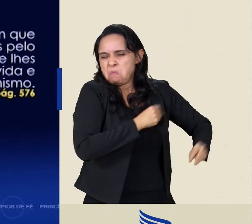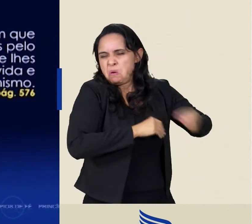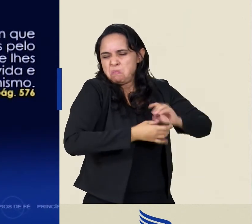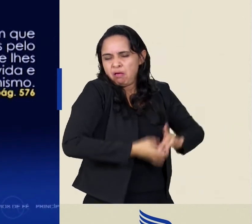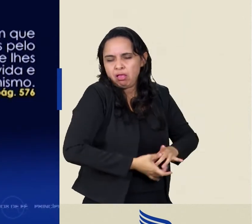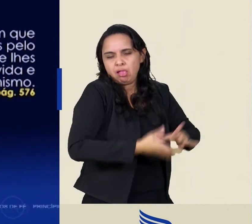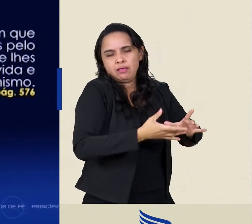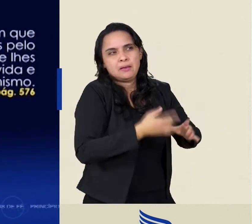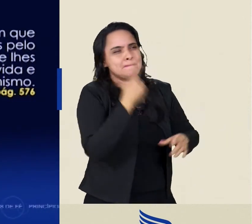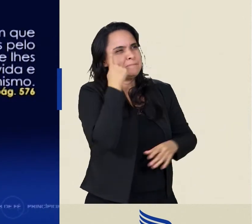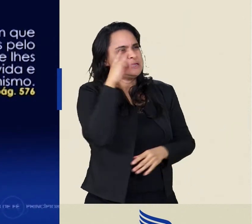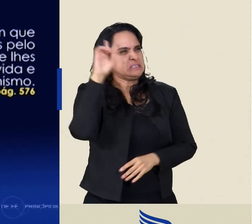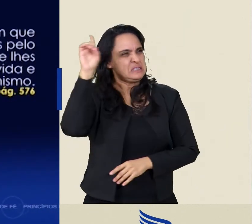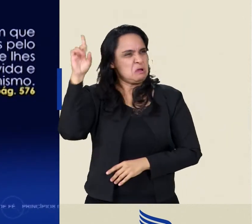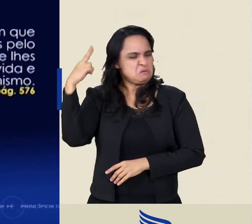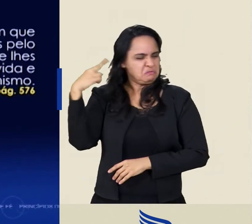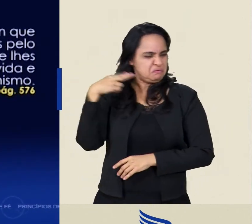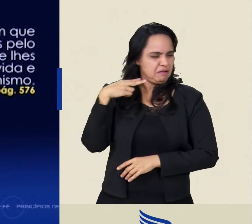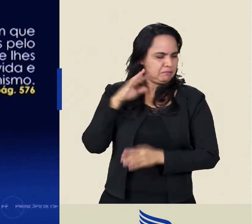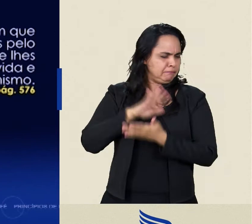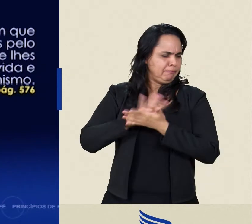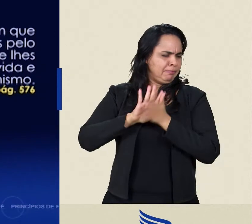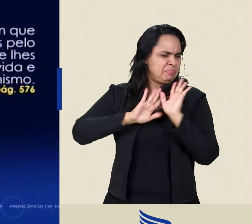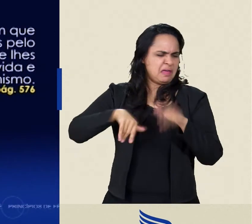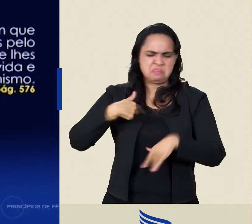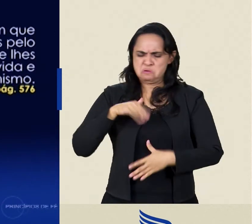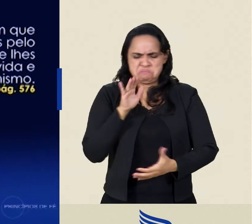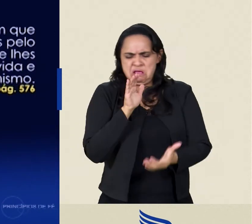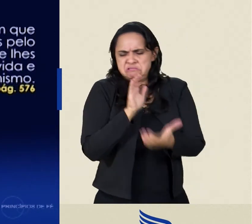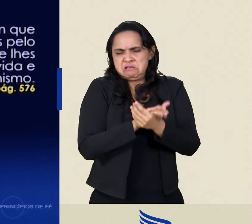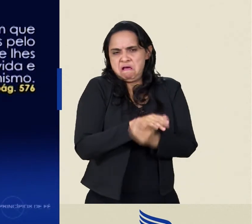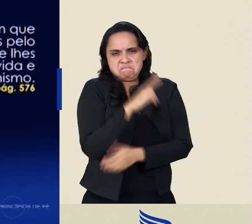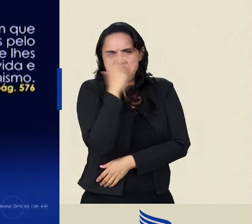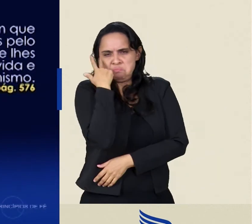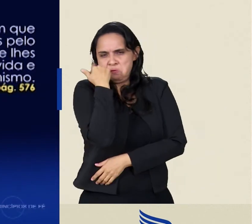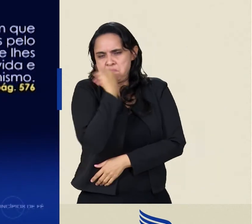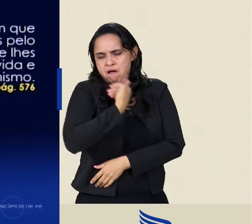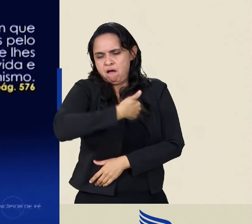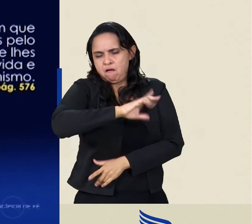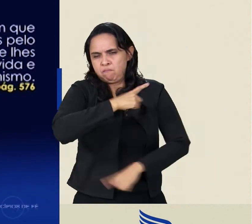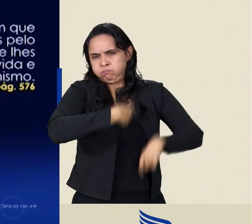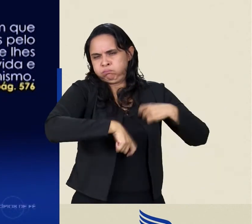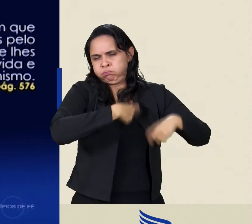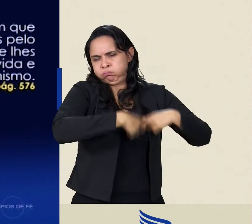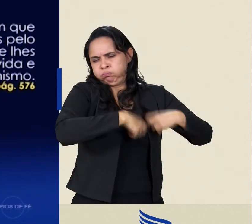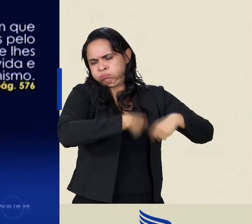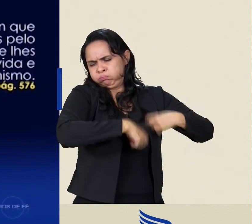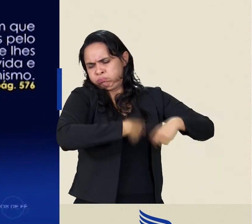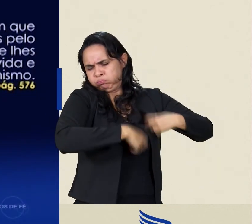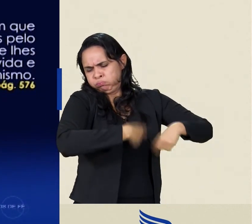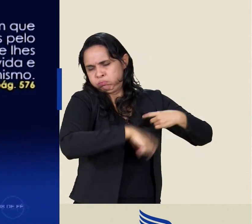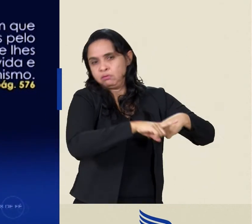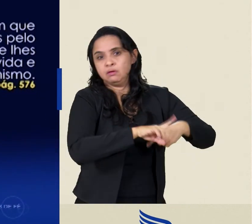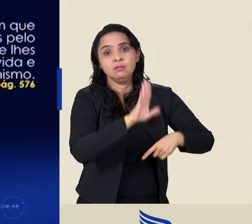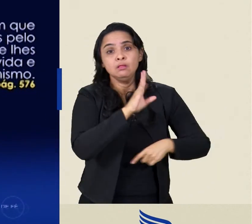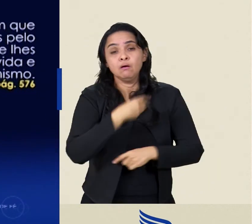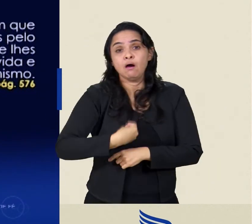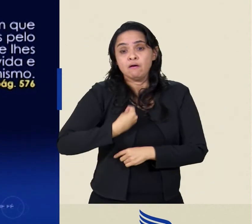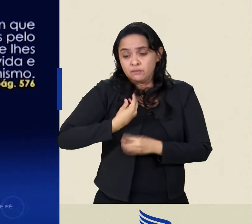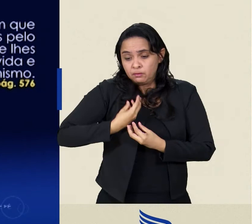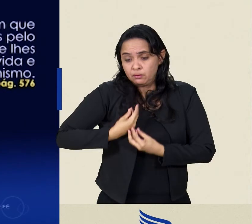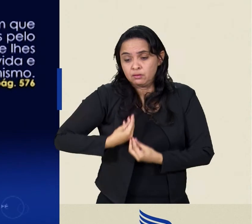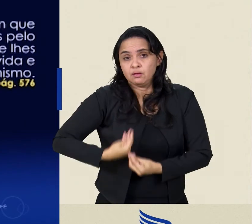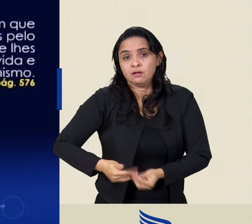nem pensam que Deus os considera responsáveis pelo dispêndio da energia vital que lhes enfraquece o poder